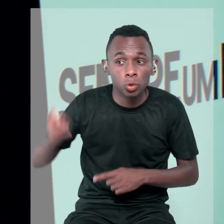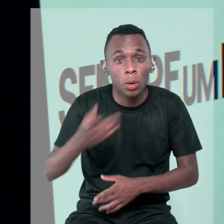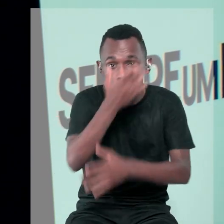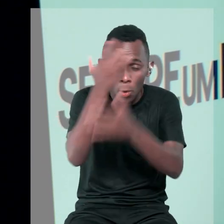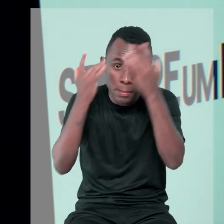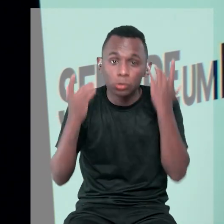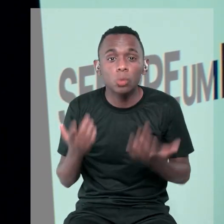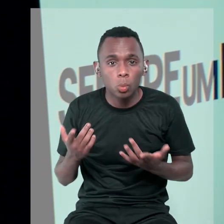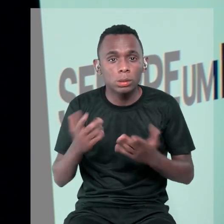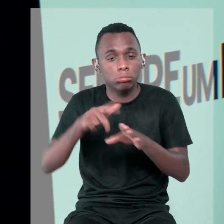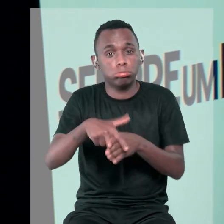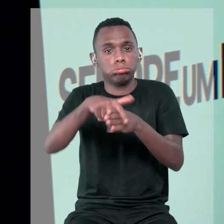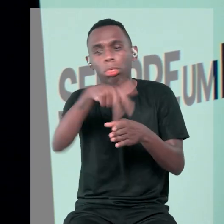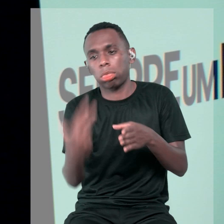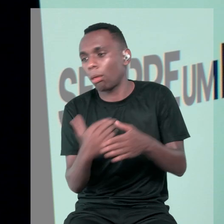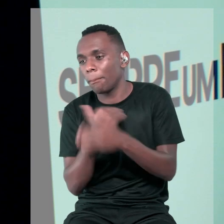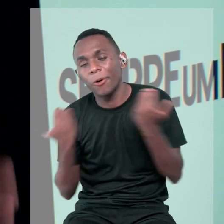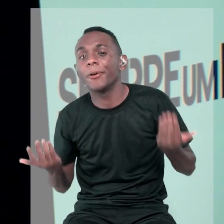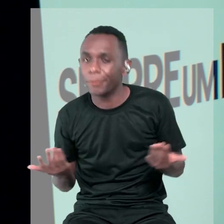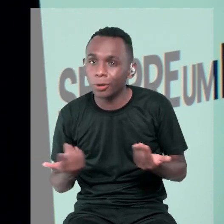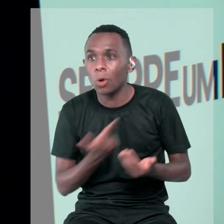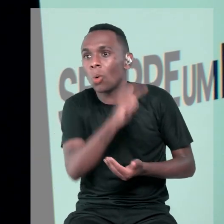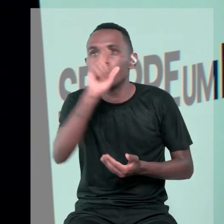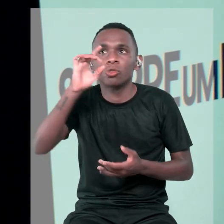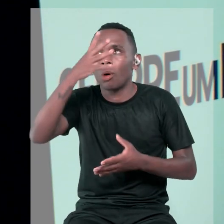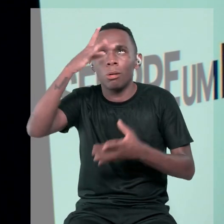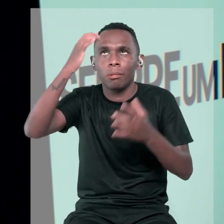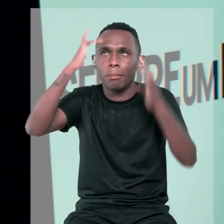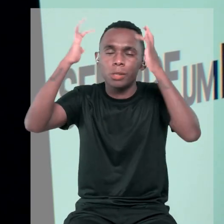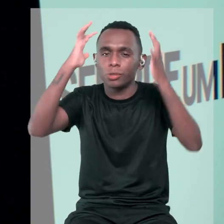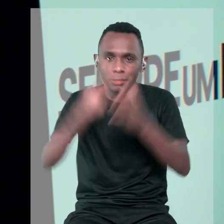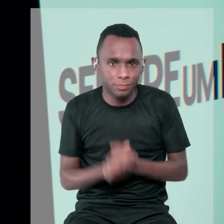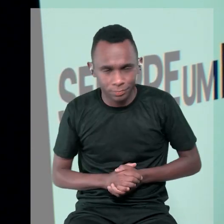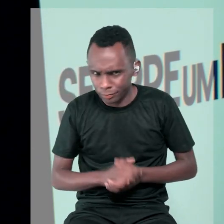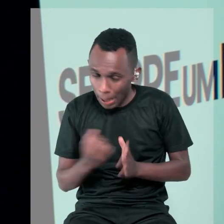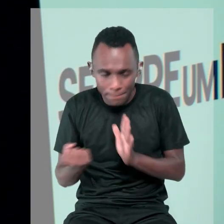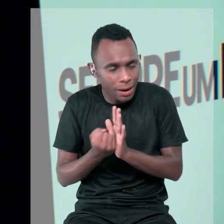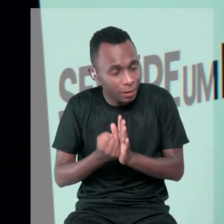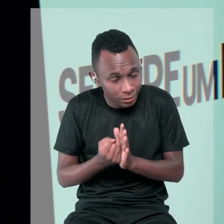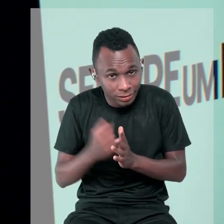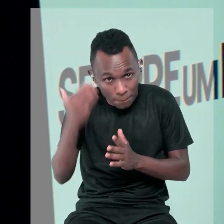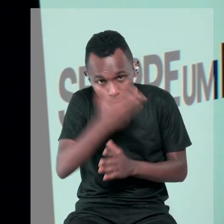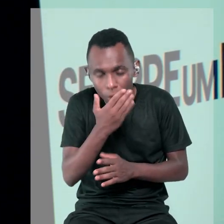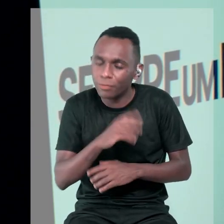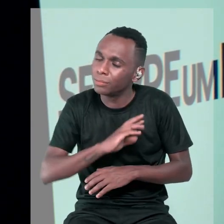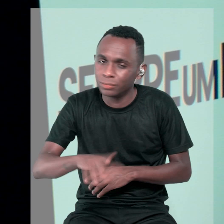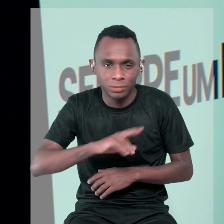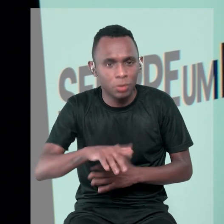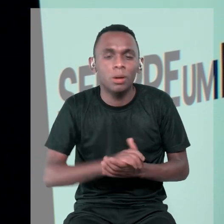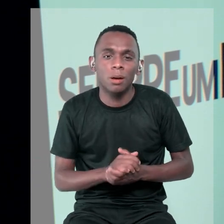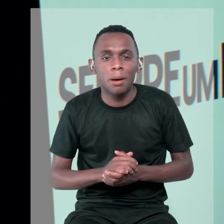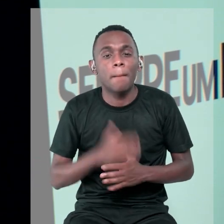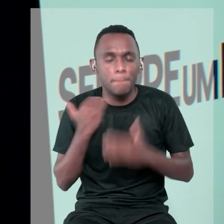que tinham caído do cavalo. O restante era tudo fantasia. Isso não é historicamente verdadeiro, tá, gente? Não é, morreu, né, um pouquinho